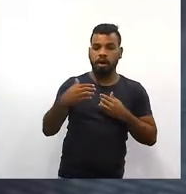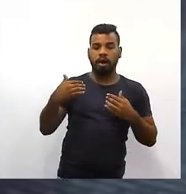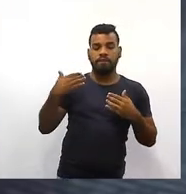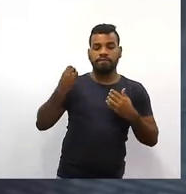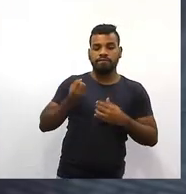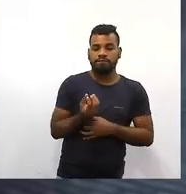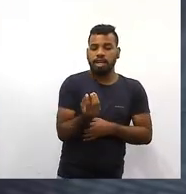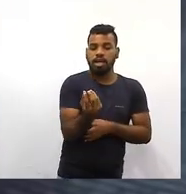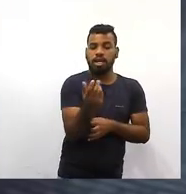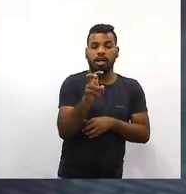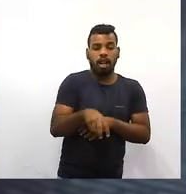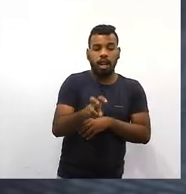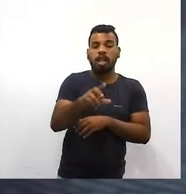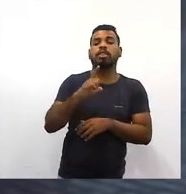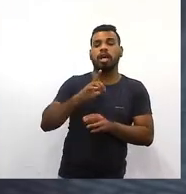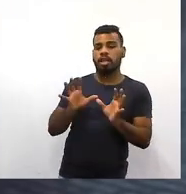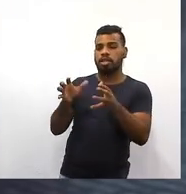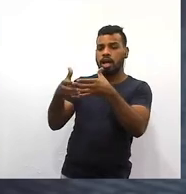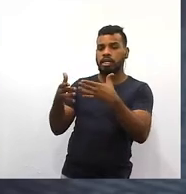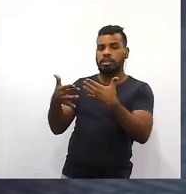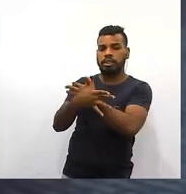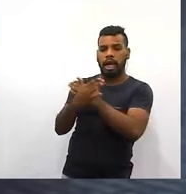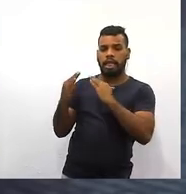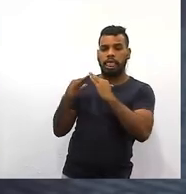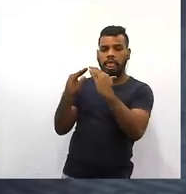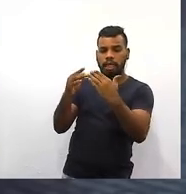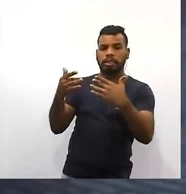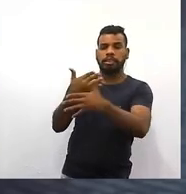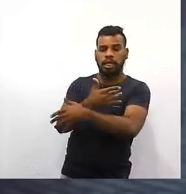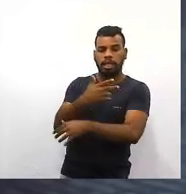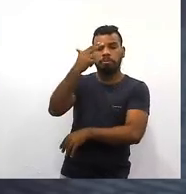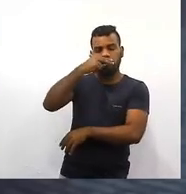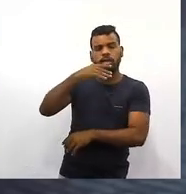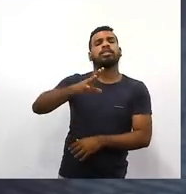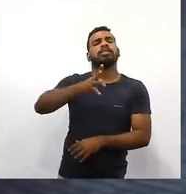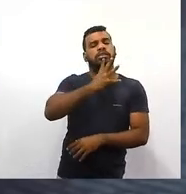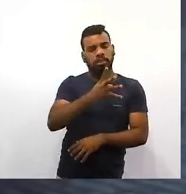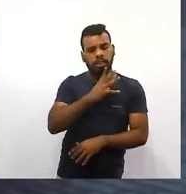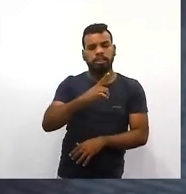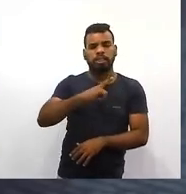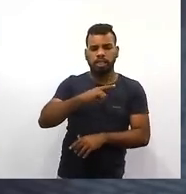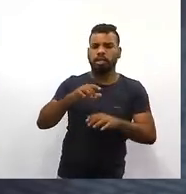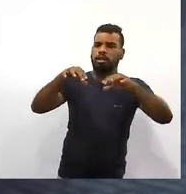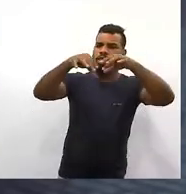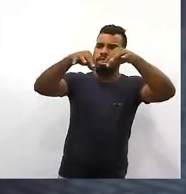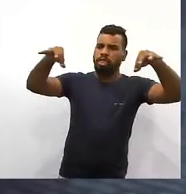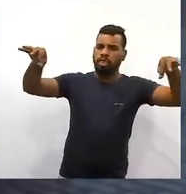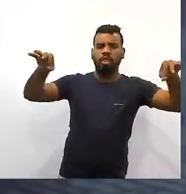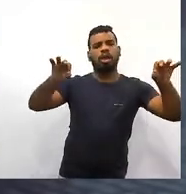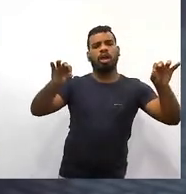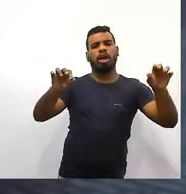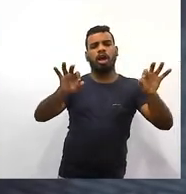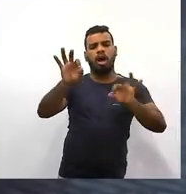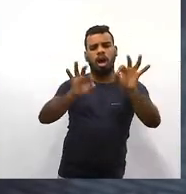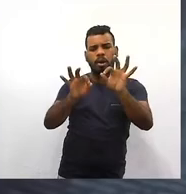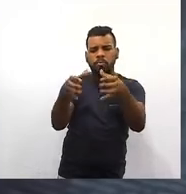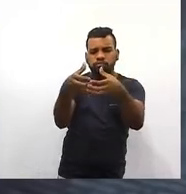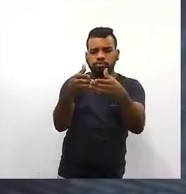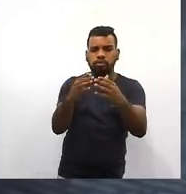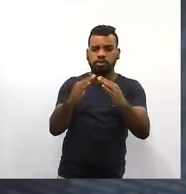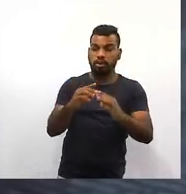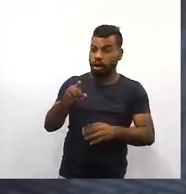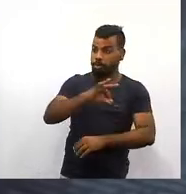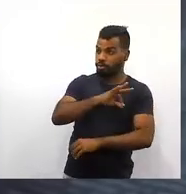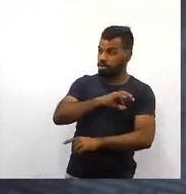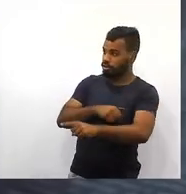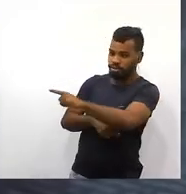que há muitas vilas grandes, cidades que elas são ditas, sei que há simples arruados, sei que há vilas pequeninas. Olha a polícia